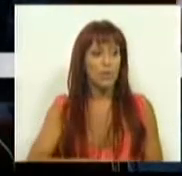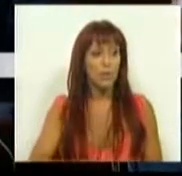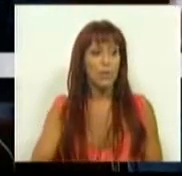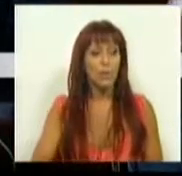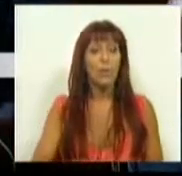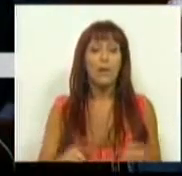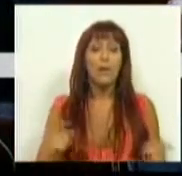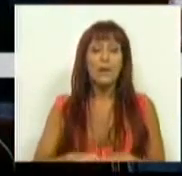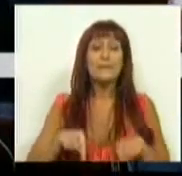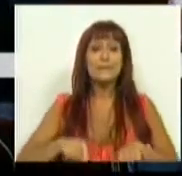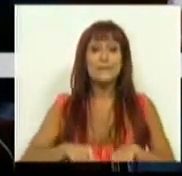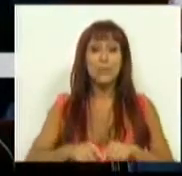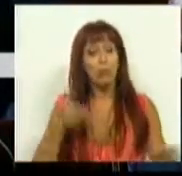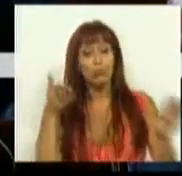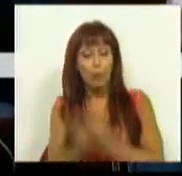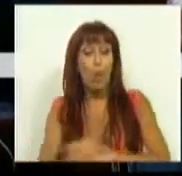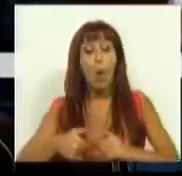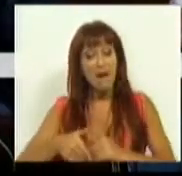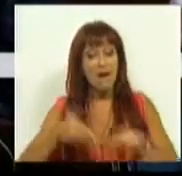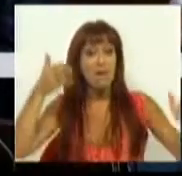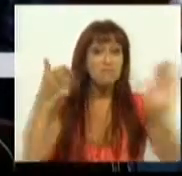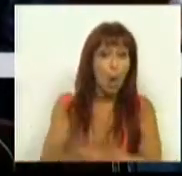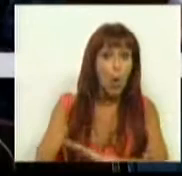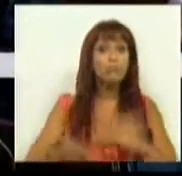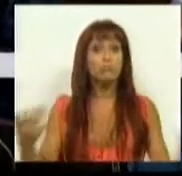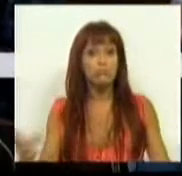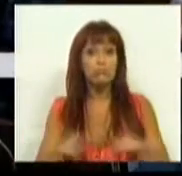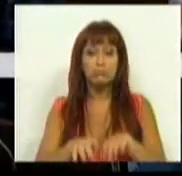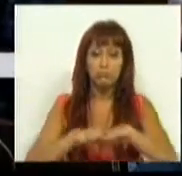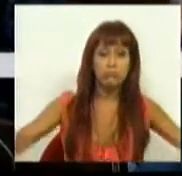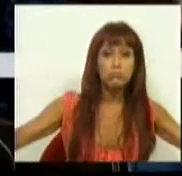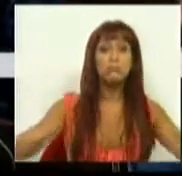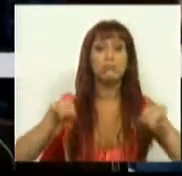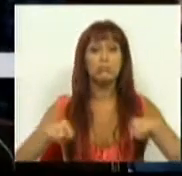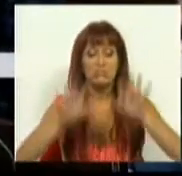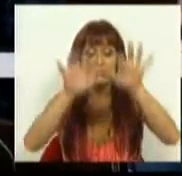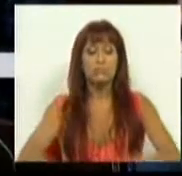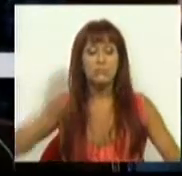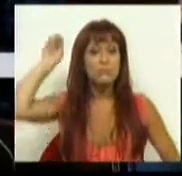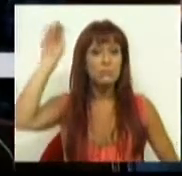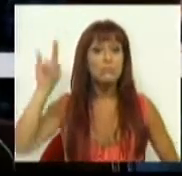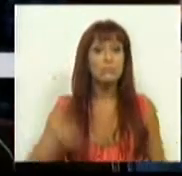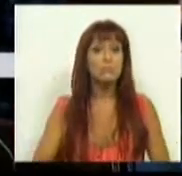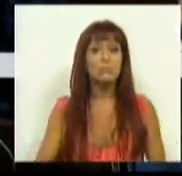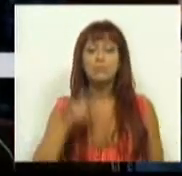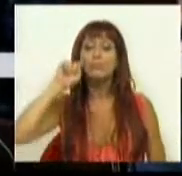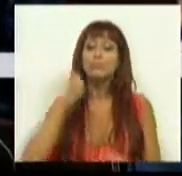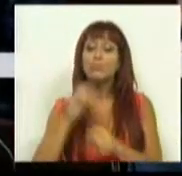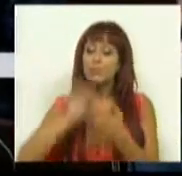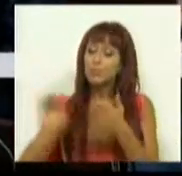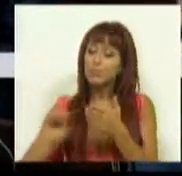que deu neste momento entrada, ou será a dar, na mesa da Assembleia da República, um